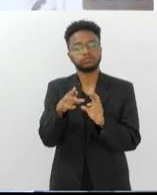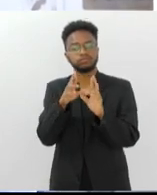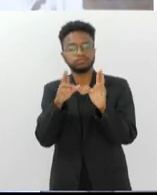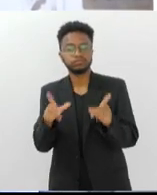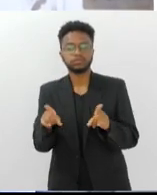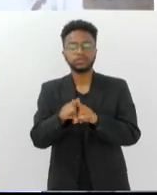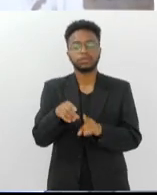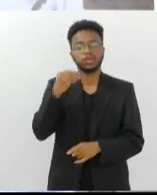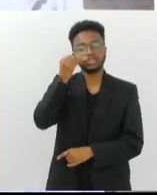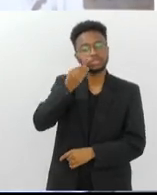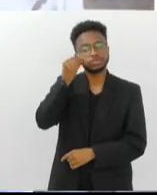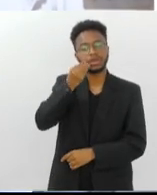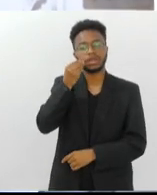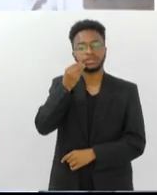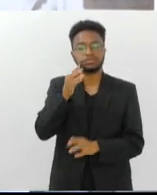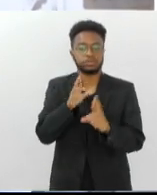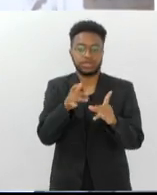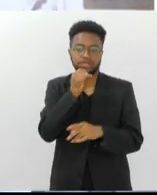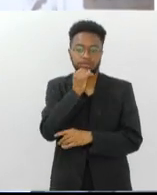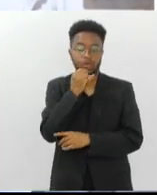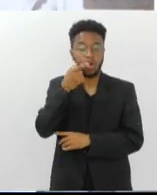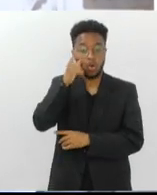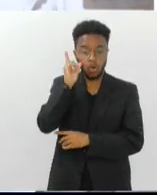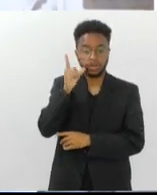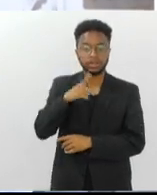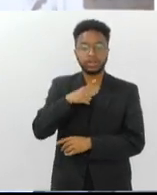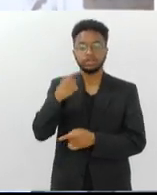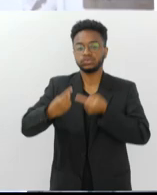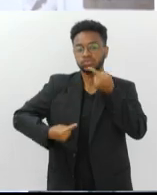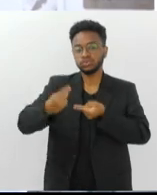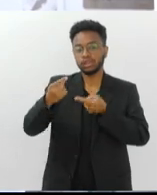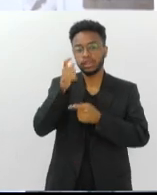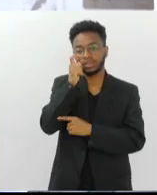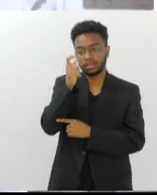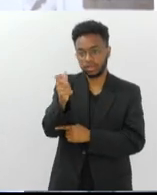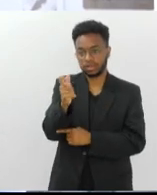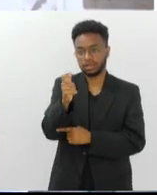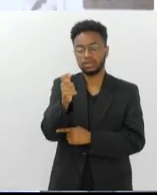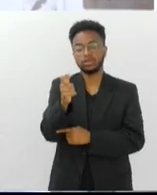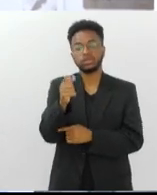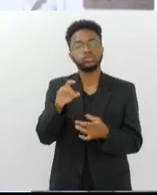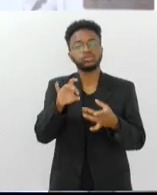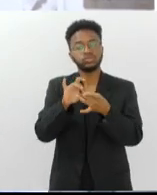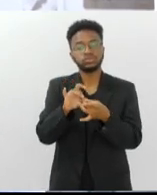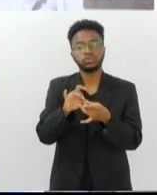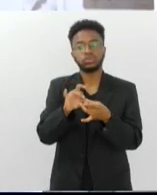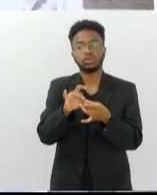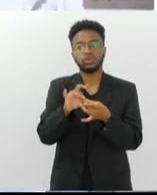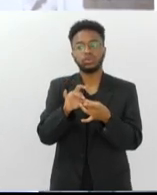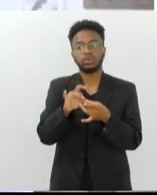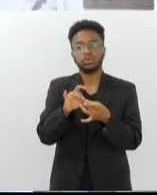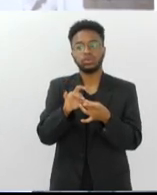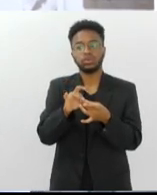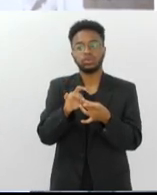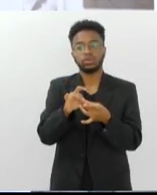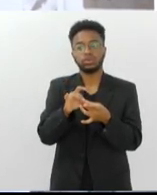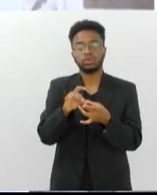experiências diferenciadas. Ontem, por exemplo, nós tivemos uma discussão muito interessante com o professor Paulo Miller e o professor Paulo